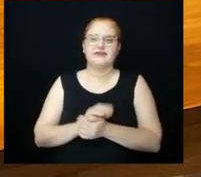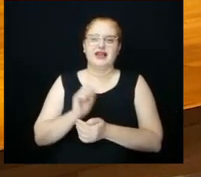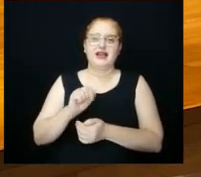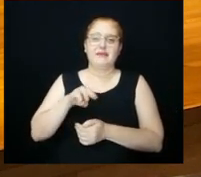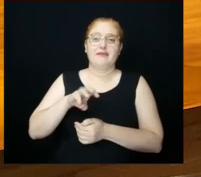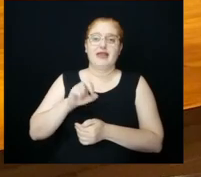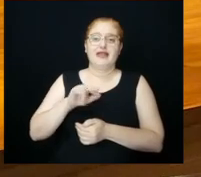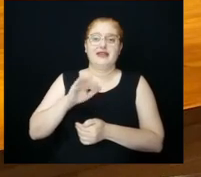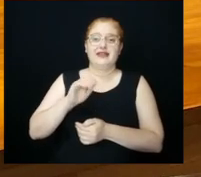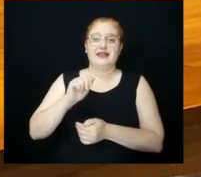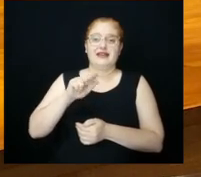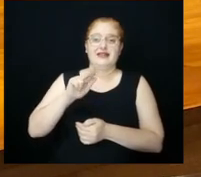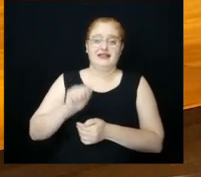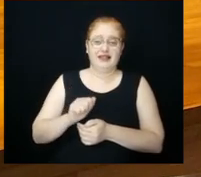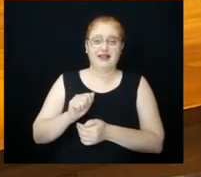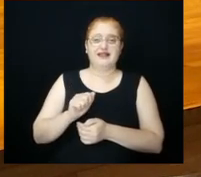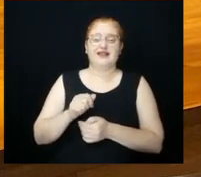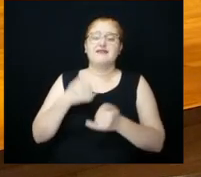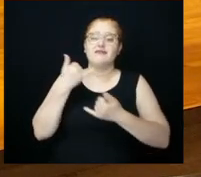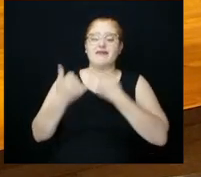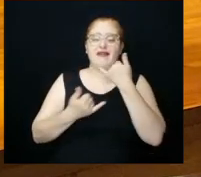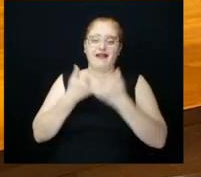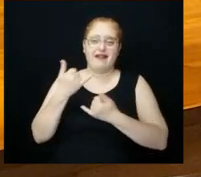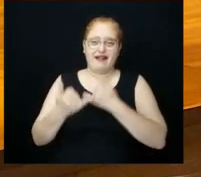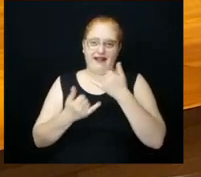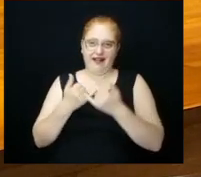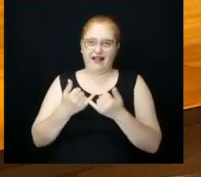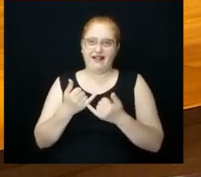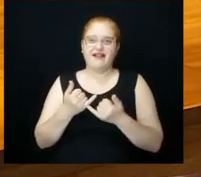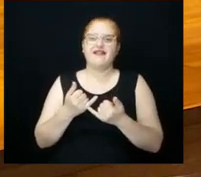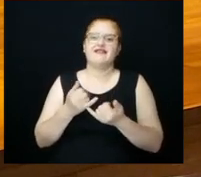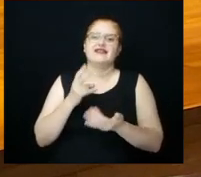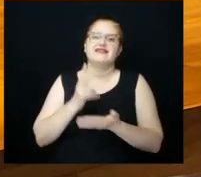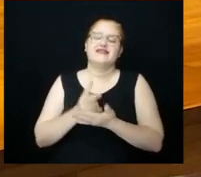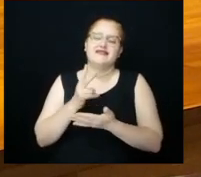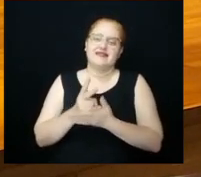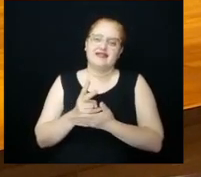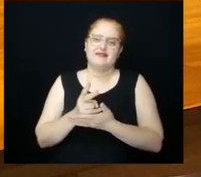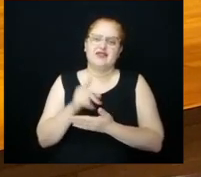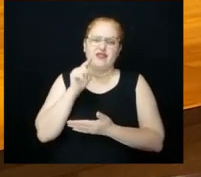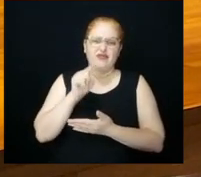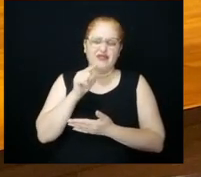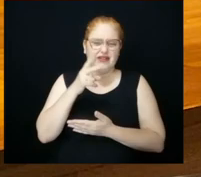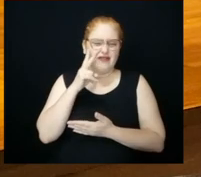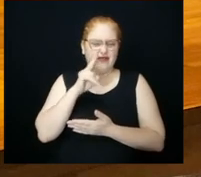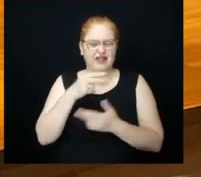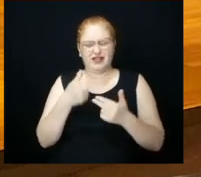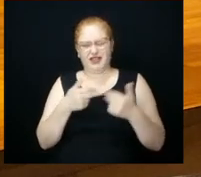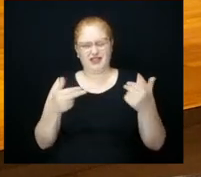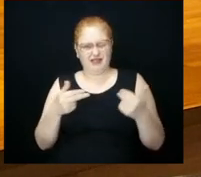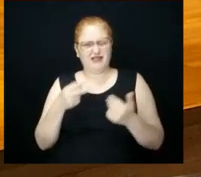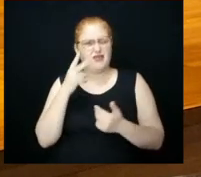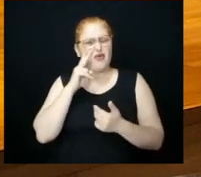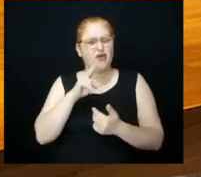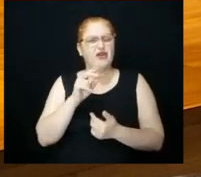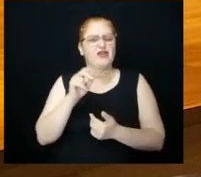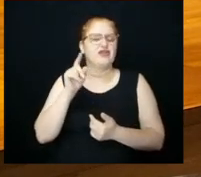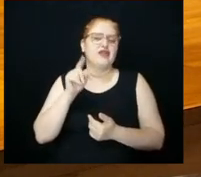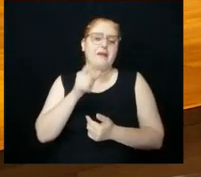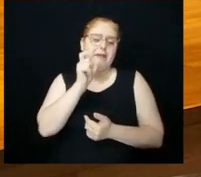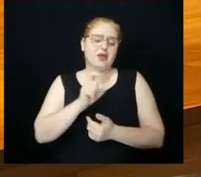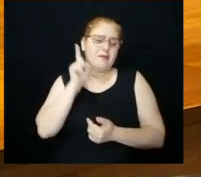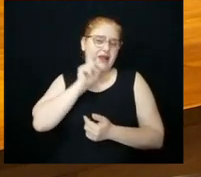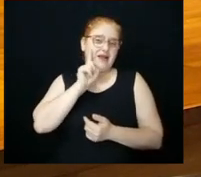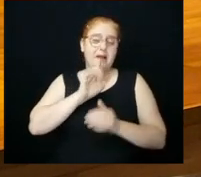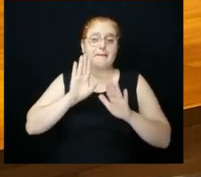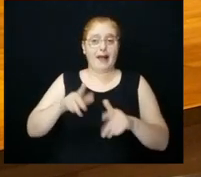Americaná, brincava Raniundo, sempre. Você está vendo as coisas com olhos de americano.